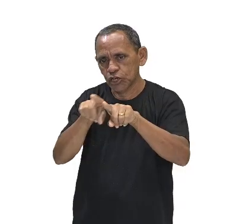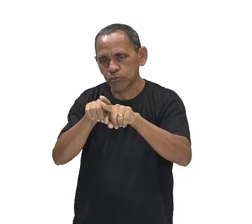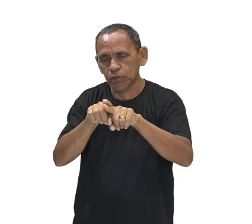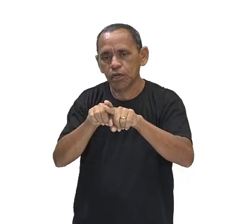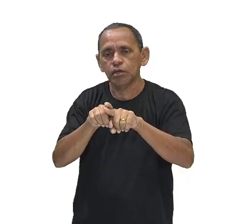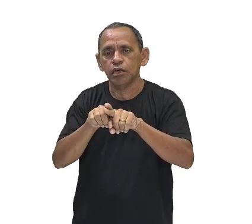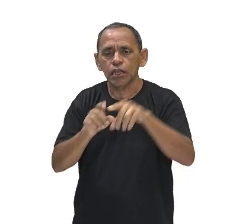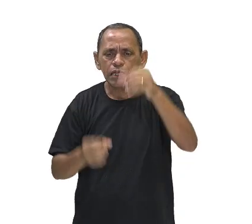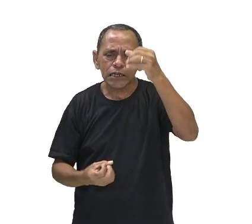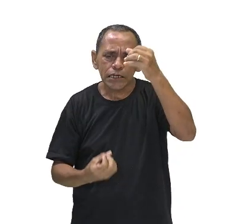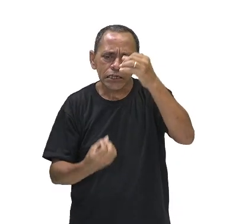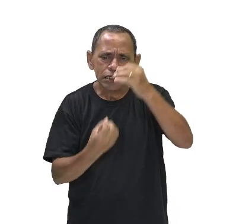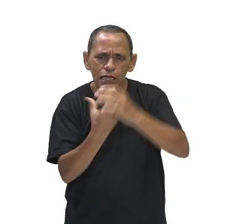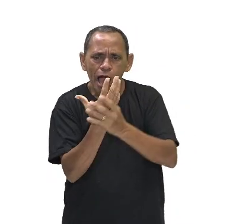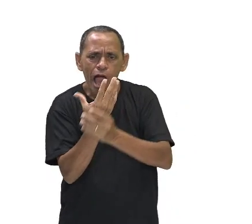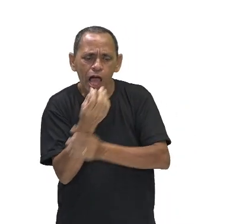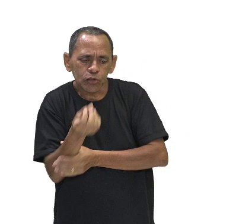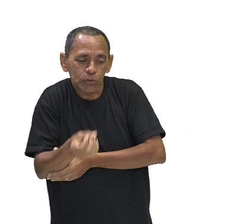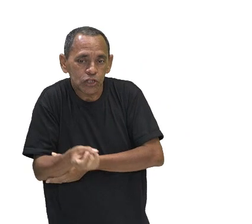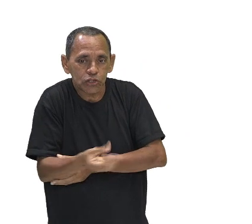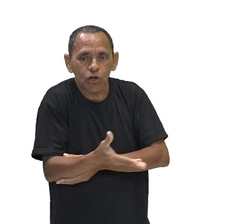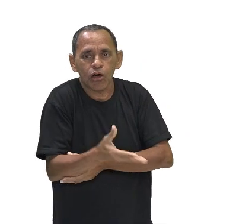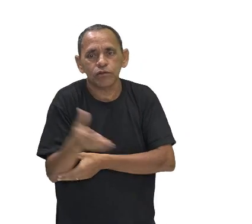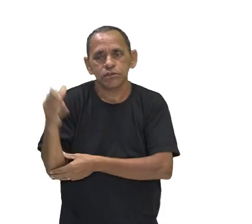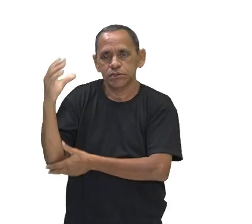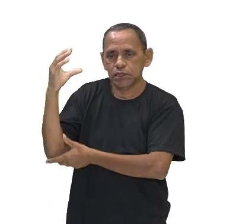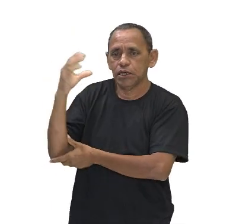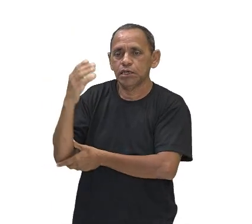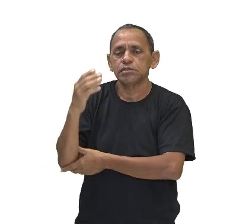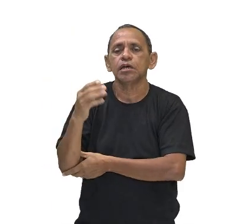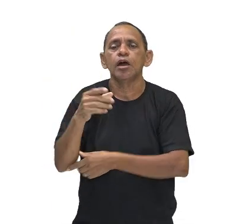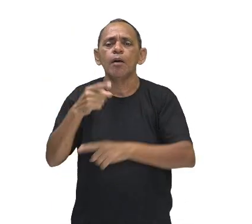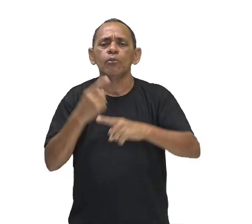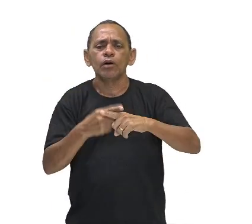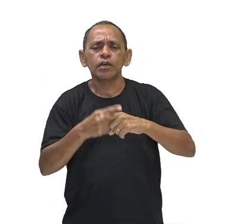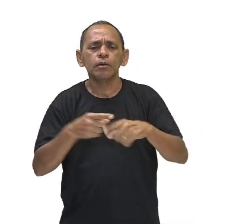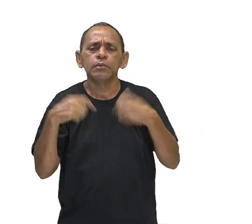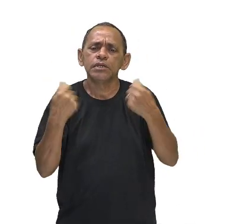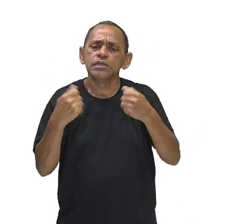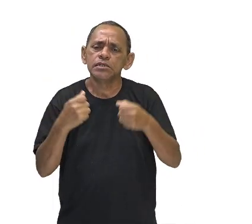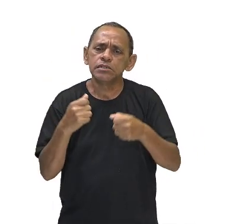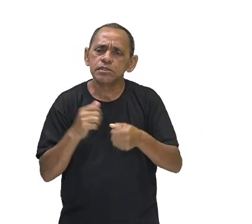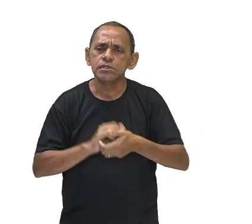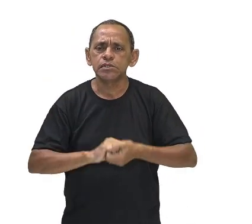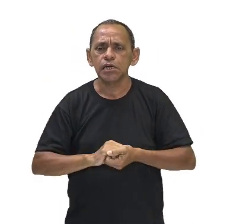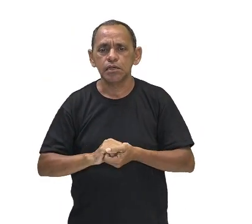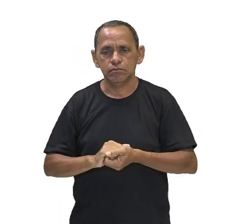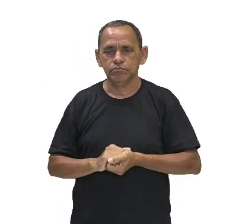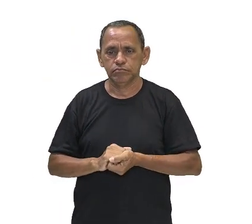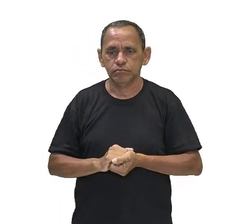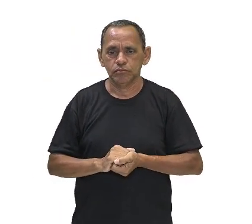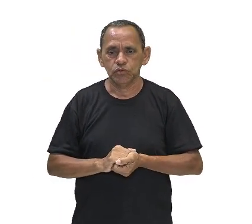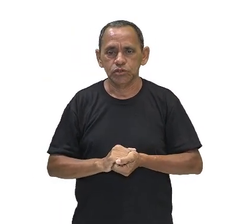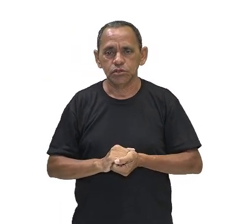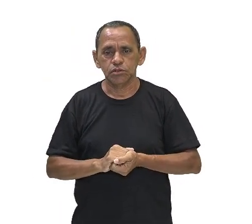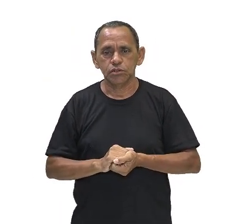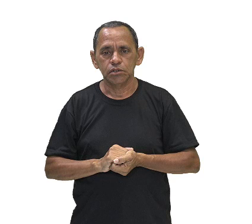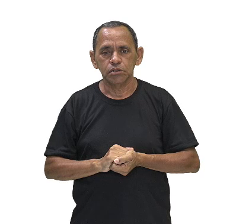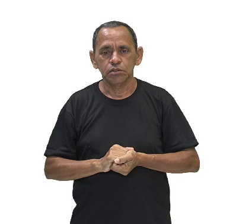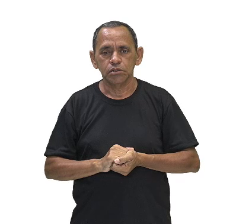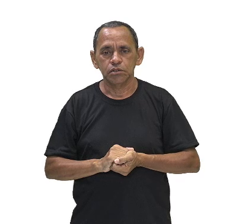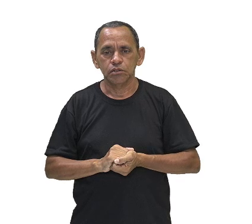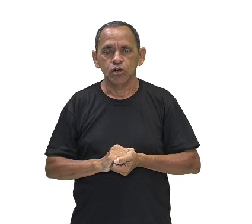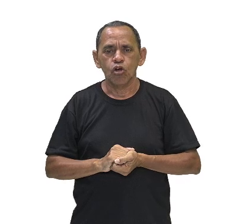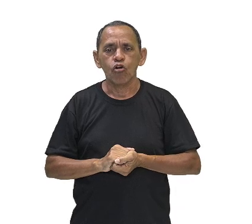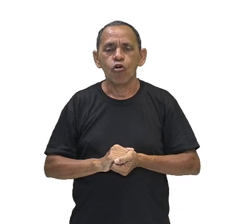ciência. Porque há a necessidade, sim, de se estabelecer a sociologia,